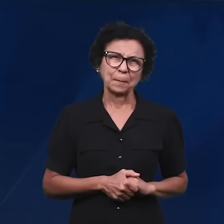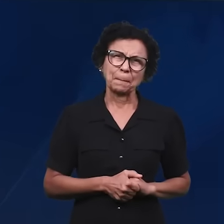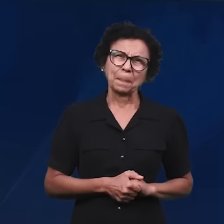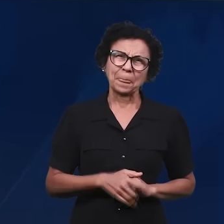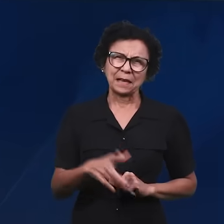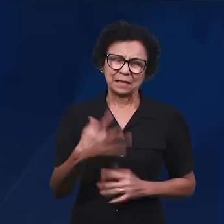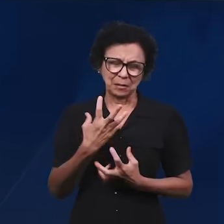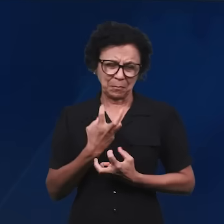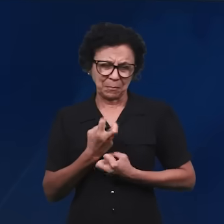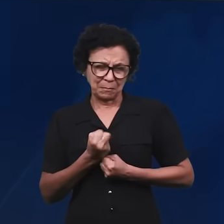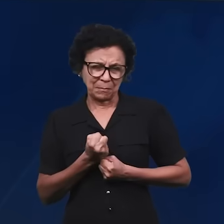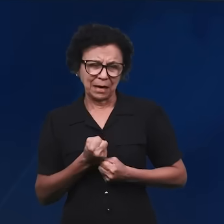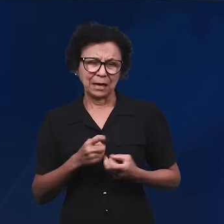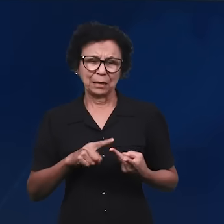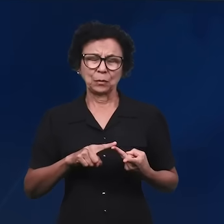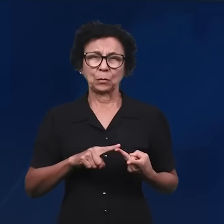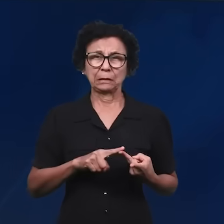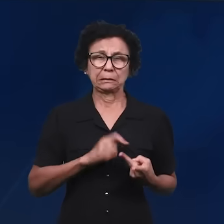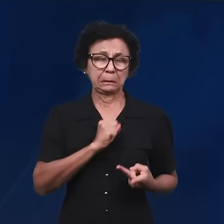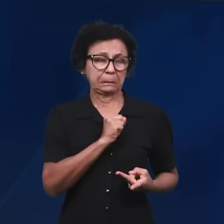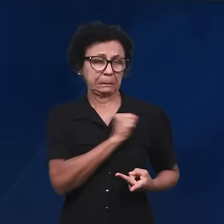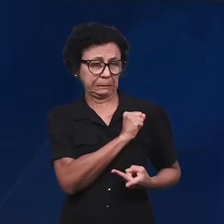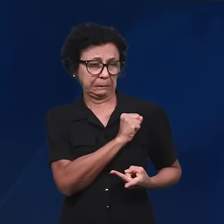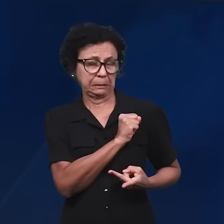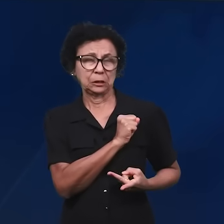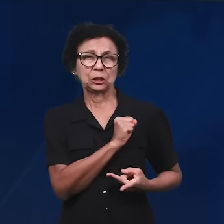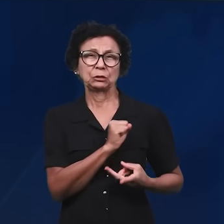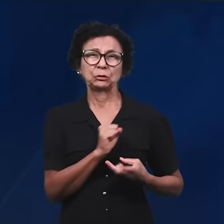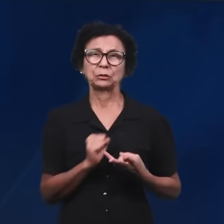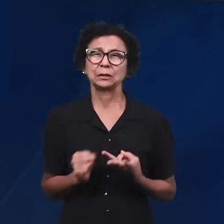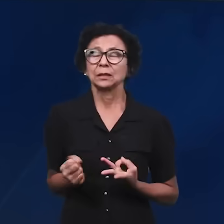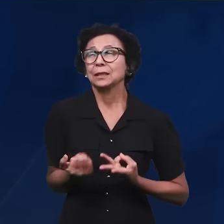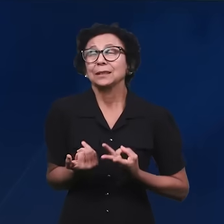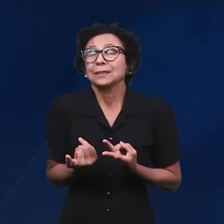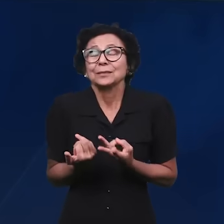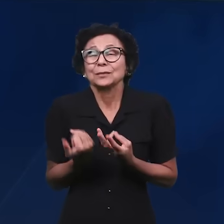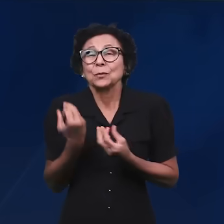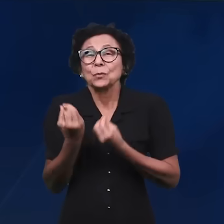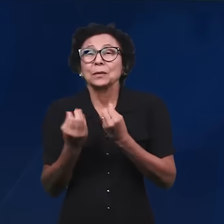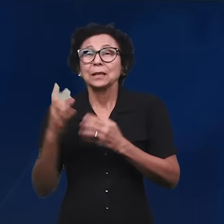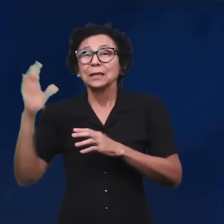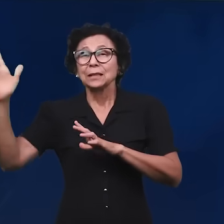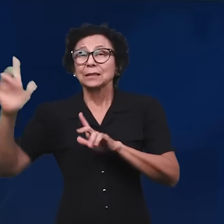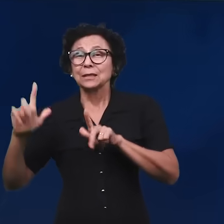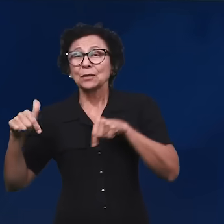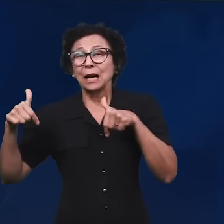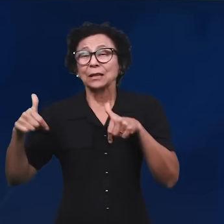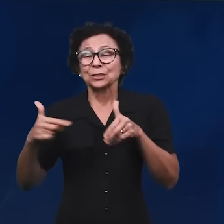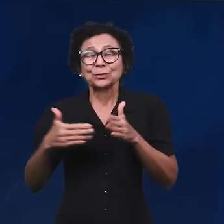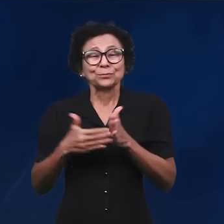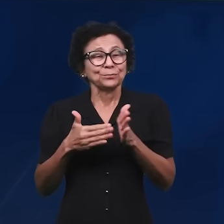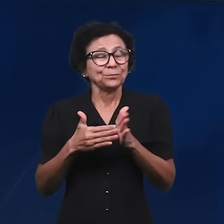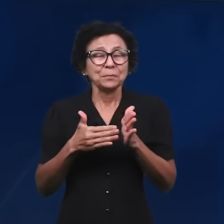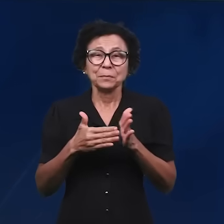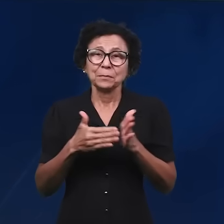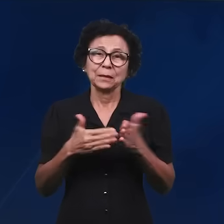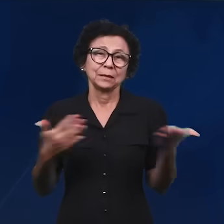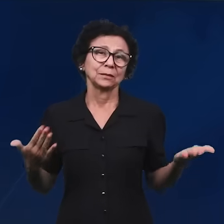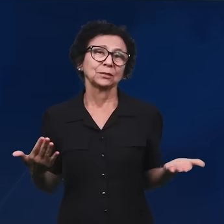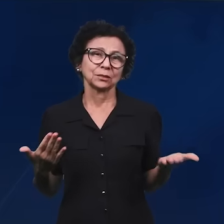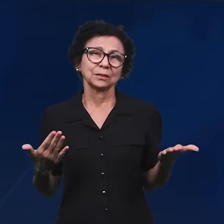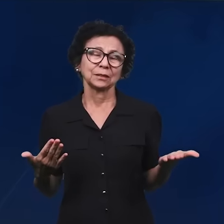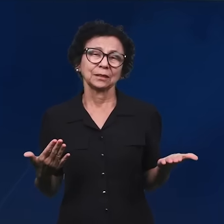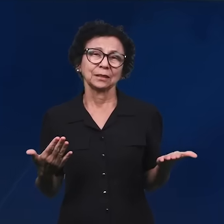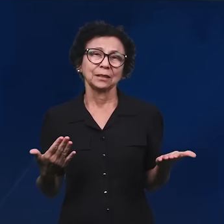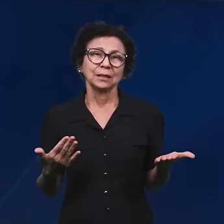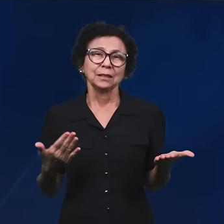pedra da mágoa, pedra do rancor, pedras que atrapalham a operação de Deus, atrapalham Deus operar algo maior na sua